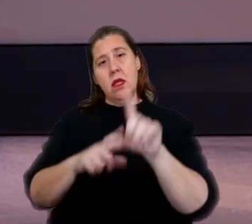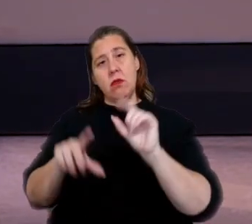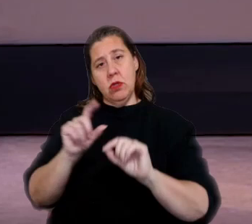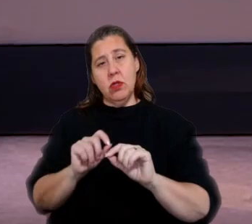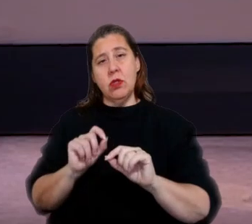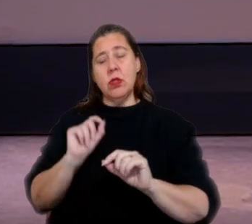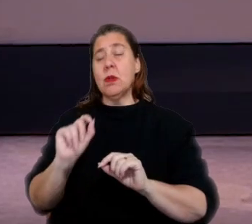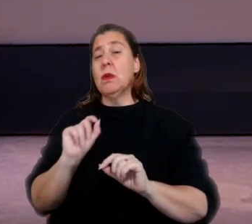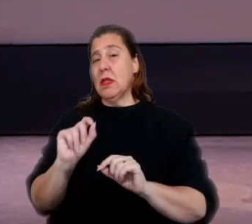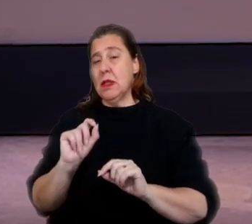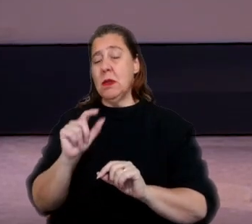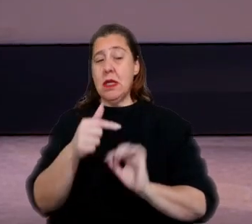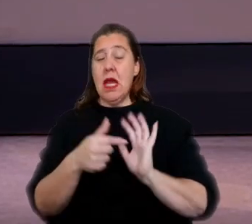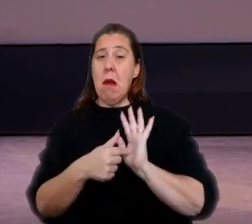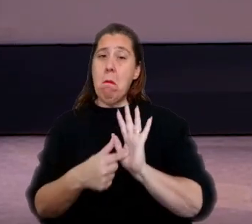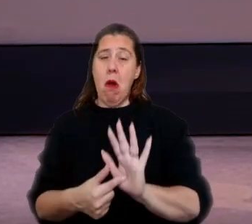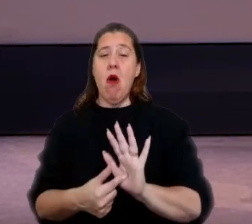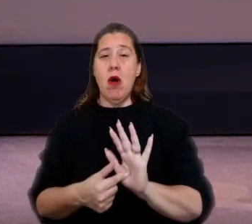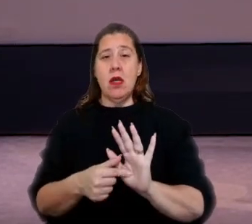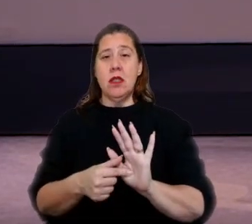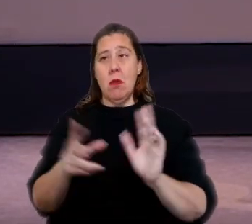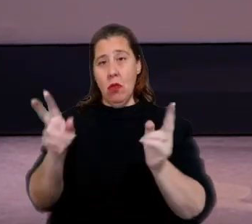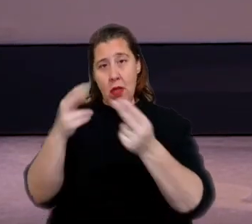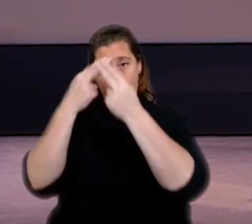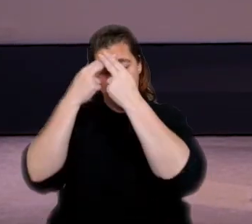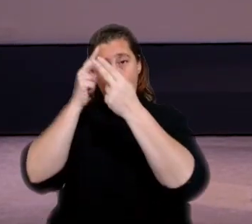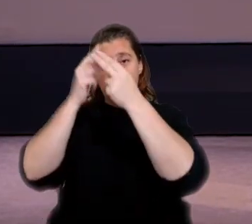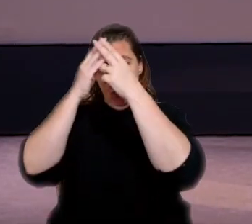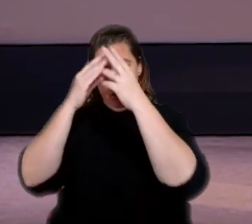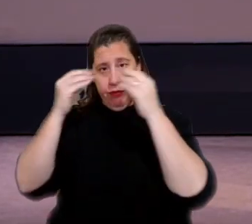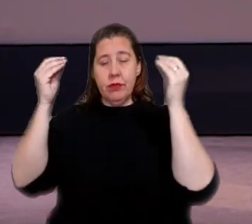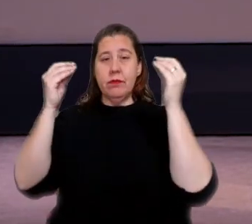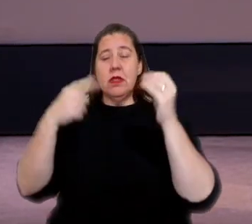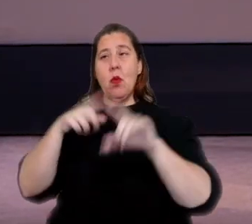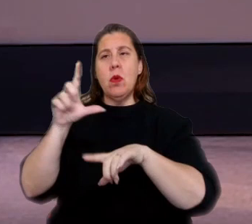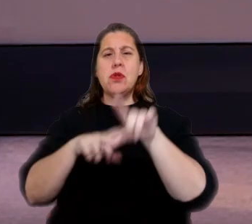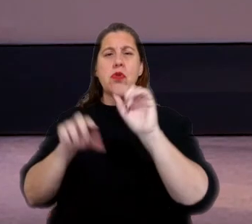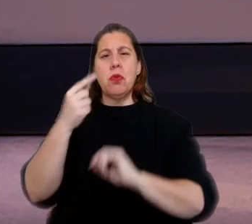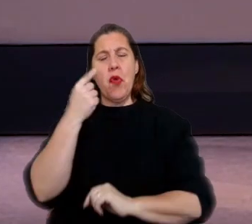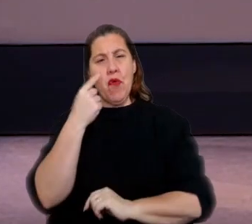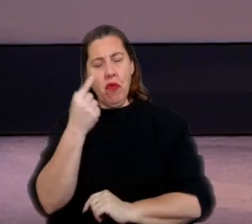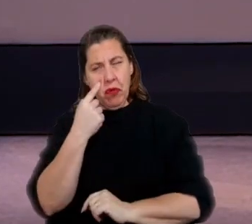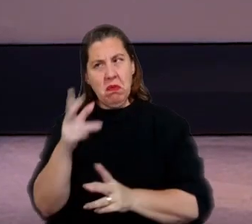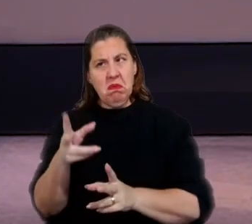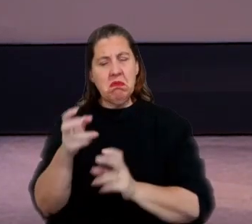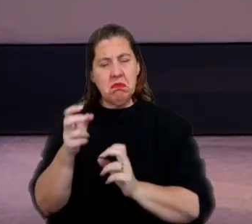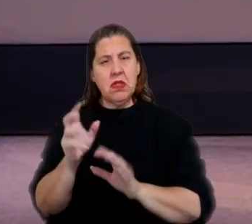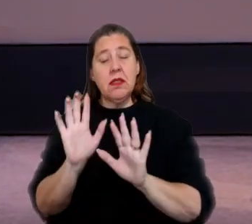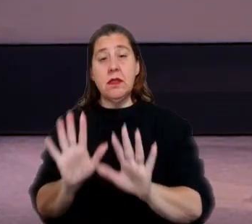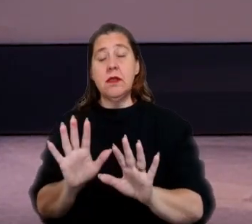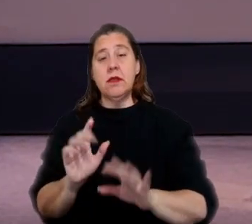traz sobre as saídas para o trauma. Então, e que a gente vê claramente, eu escolhi porque eu vi ali,